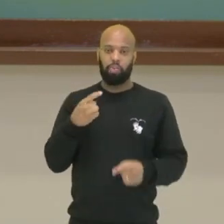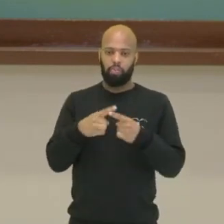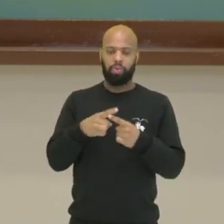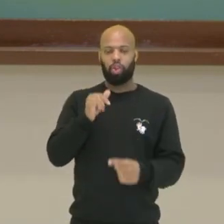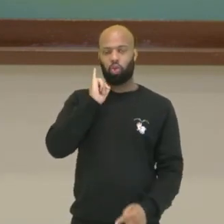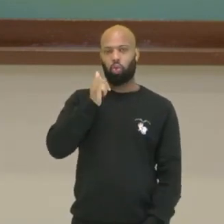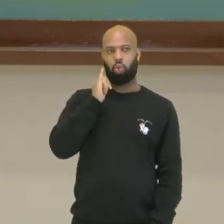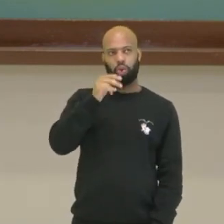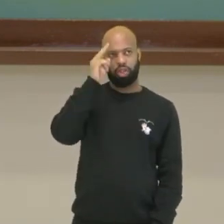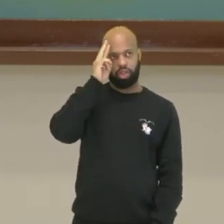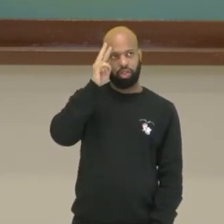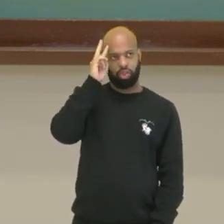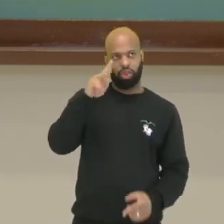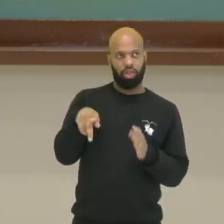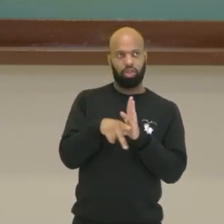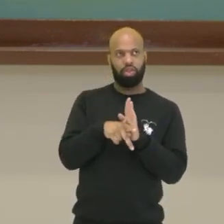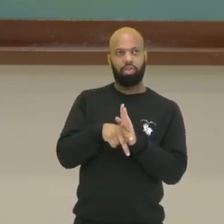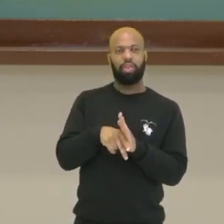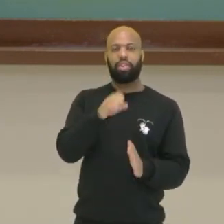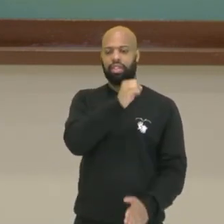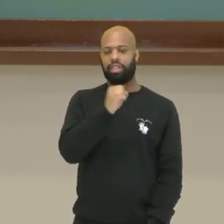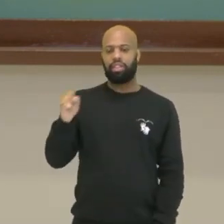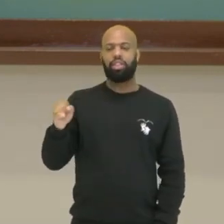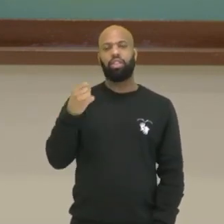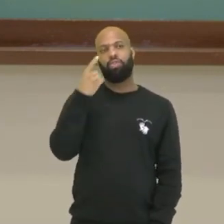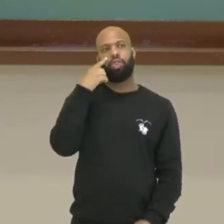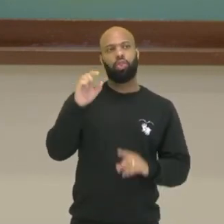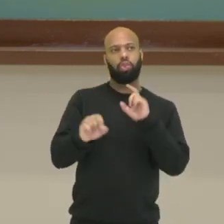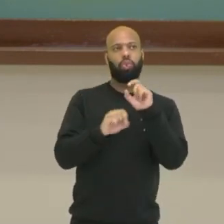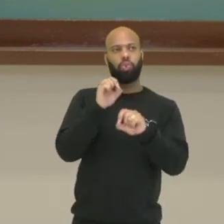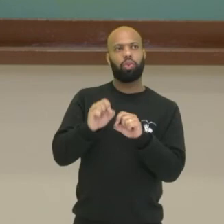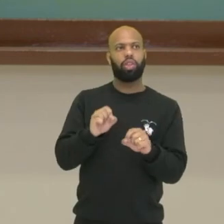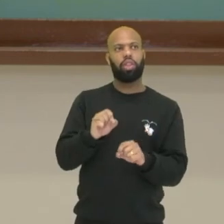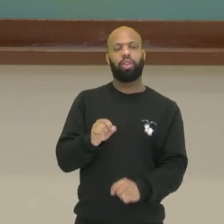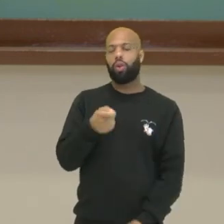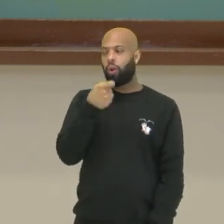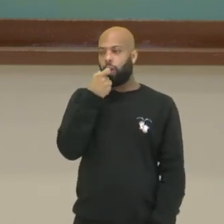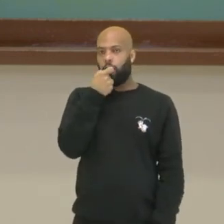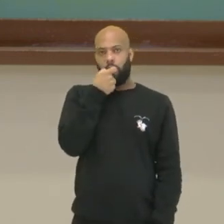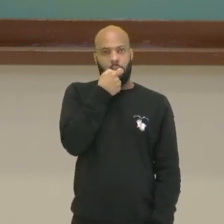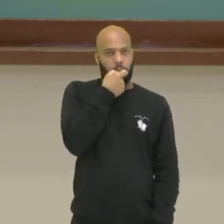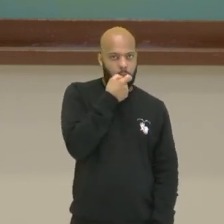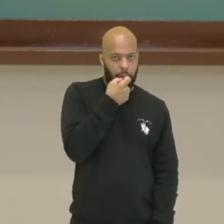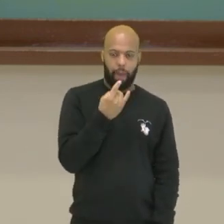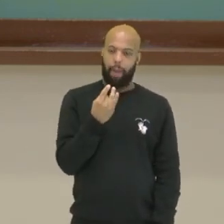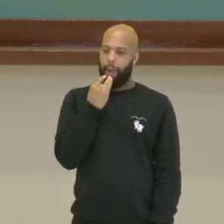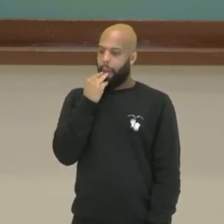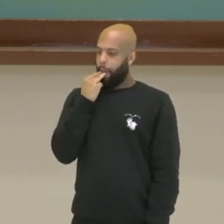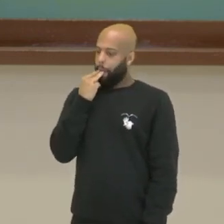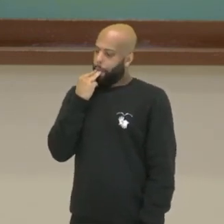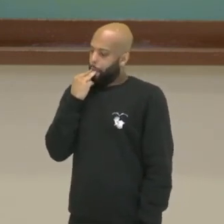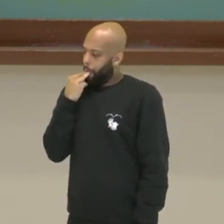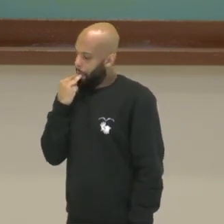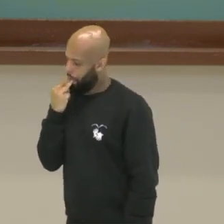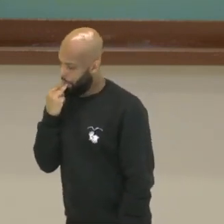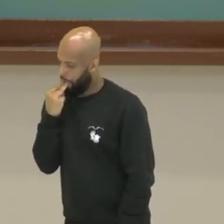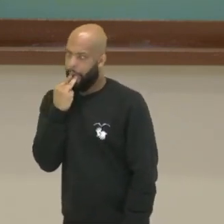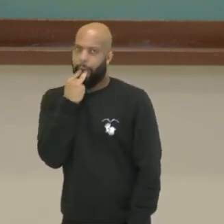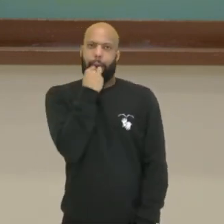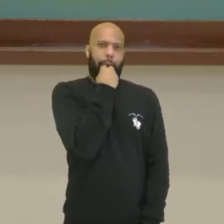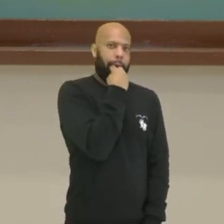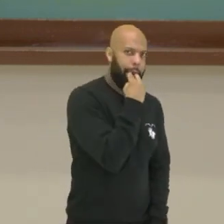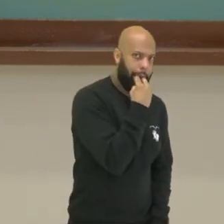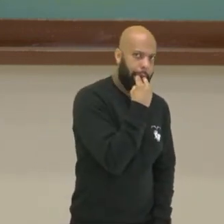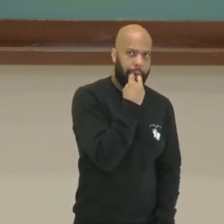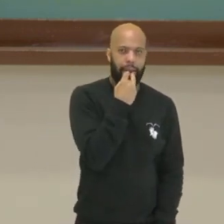vez que o assassino está por perto, ouve-se o seu assovio. E você sabia que